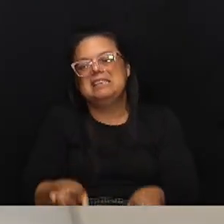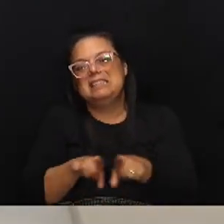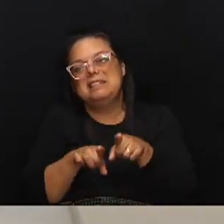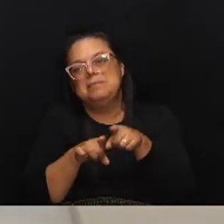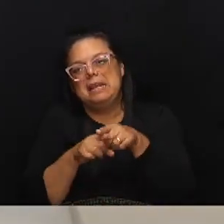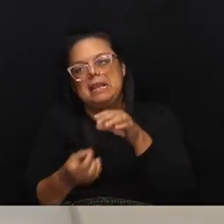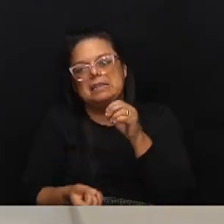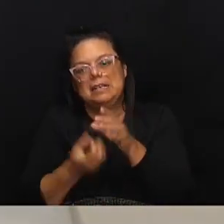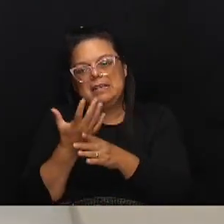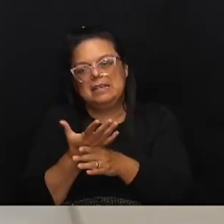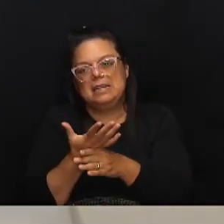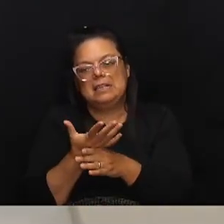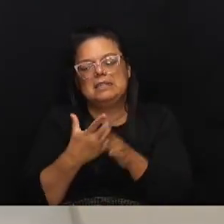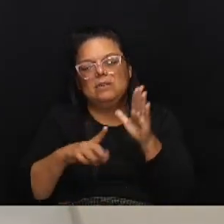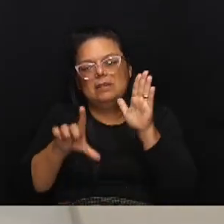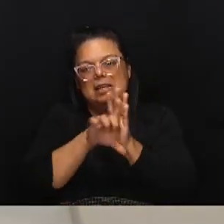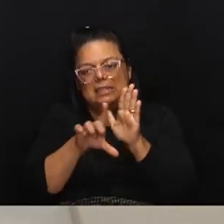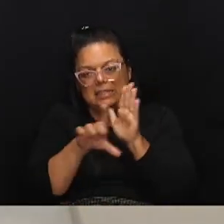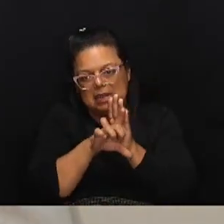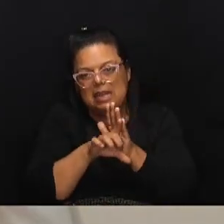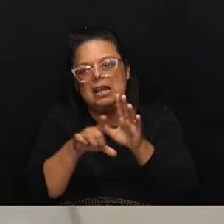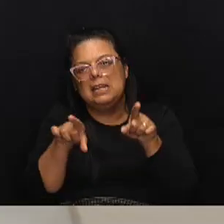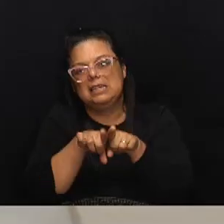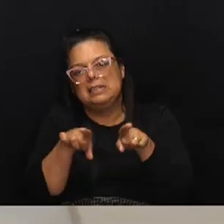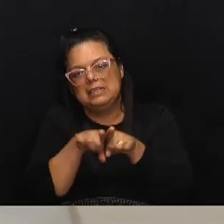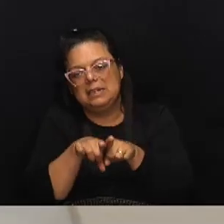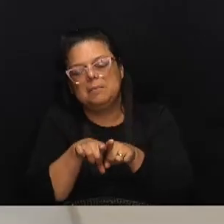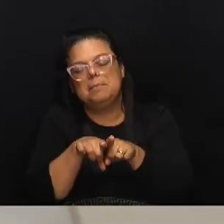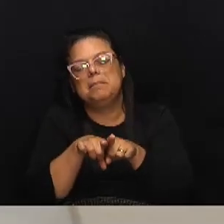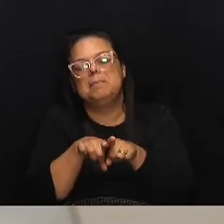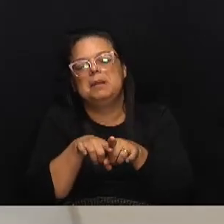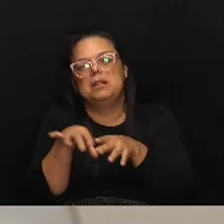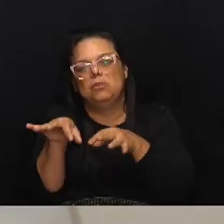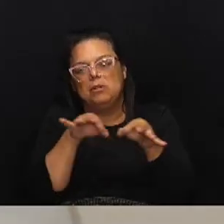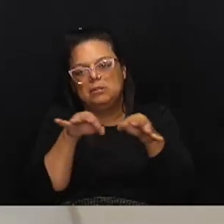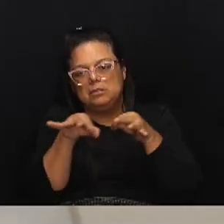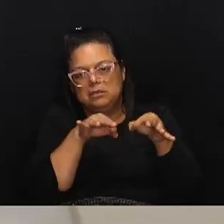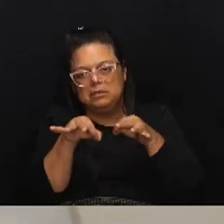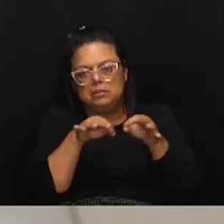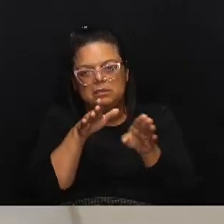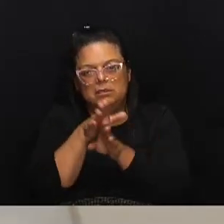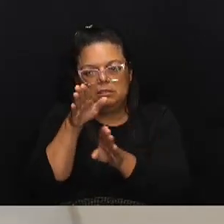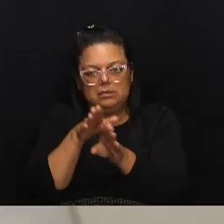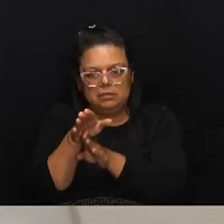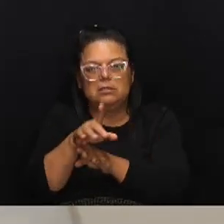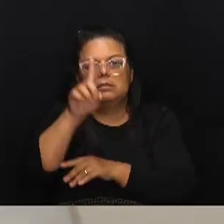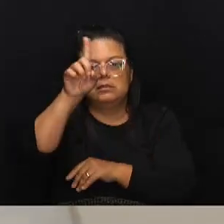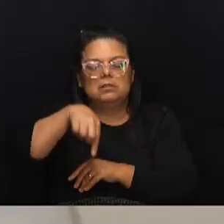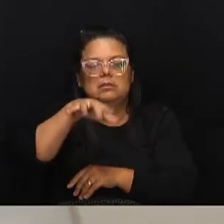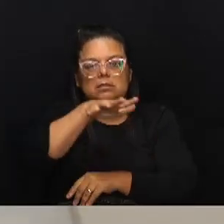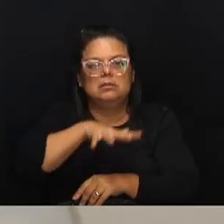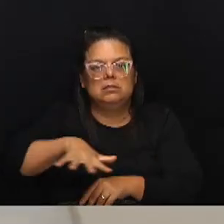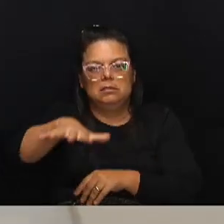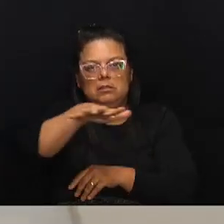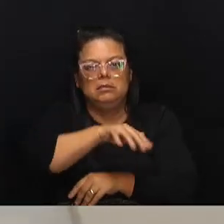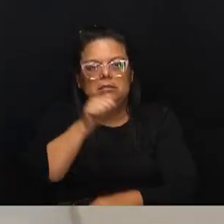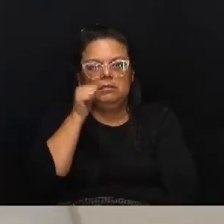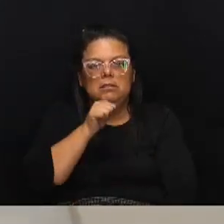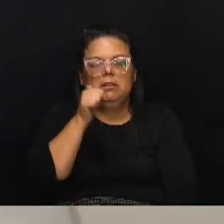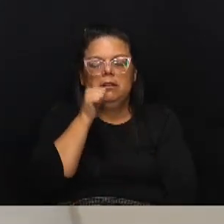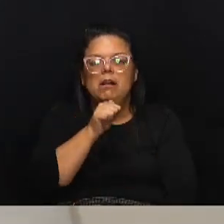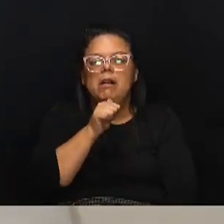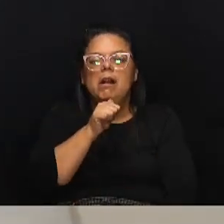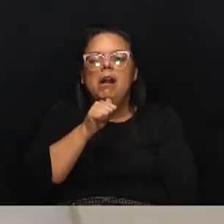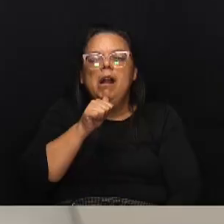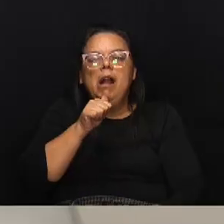dessa questão das leis, dessa questão da construção mesmo do conselho, é um espaço onde as mulheres vão, que muitas